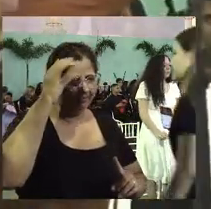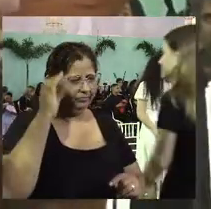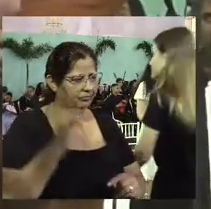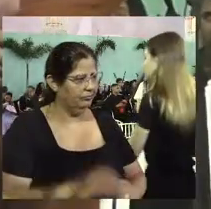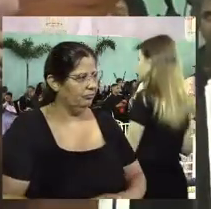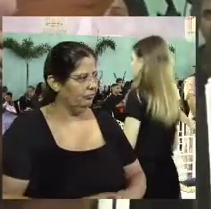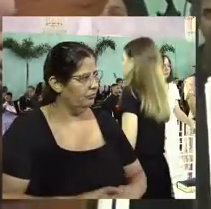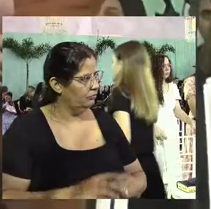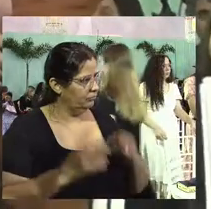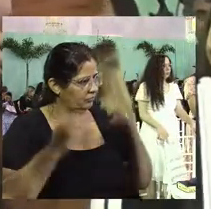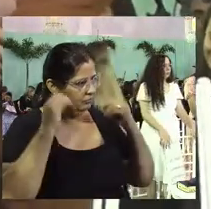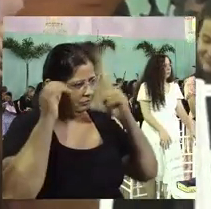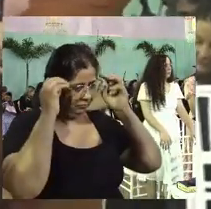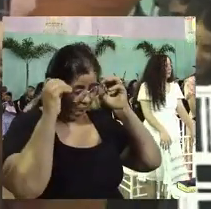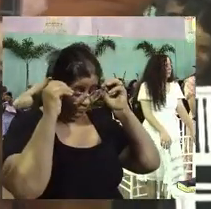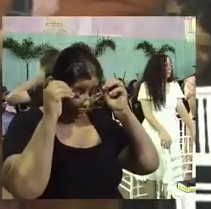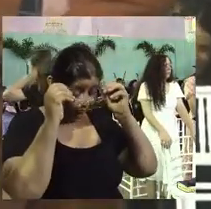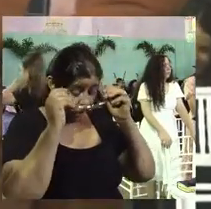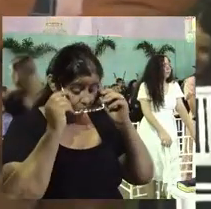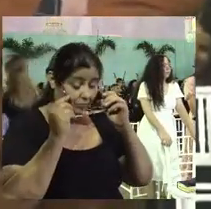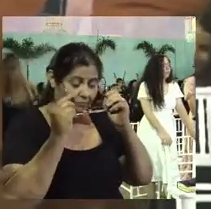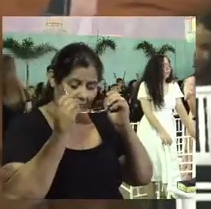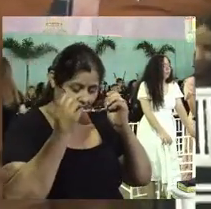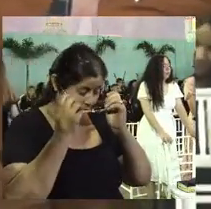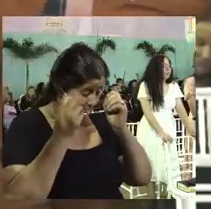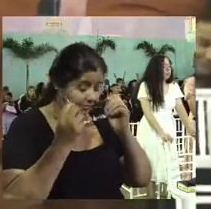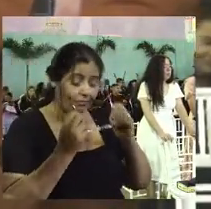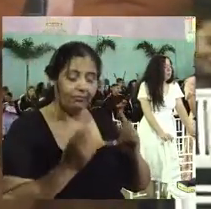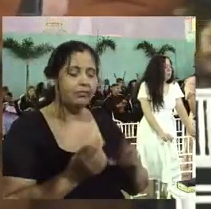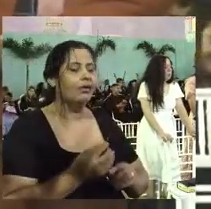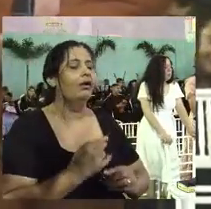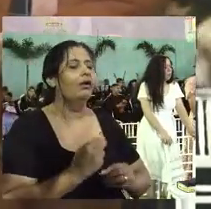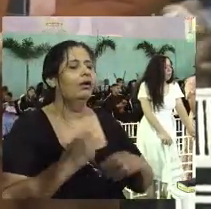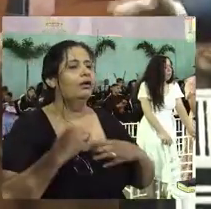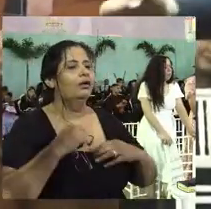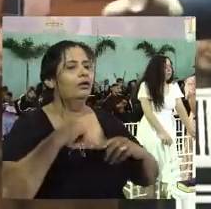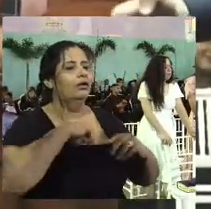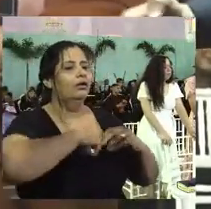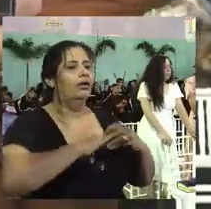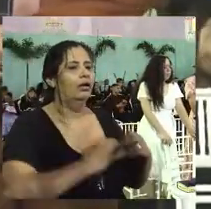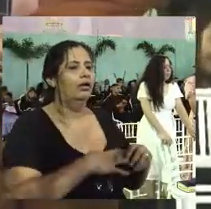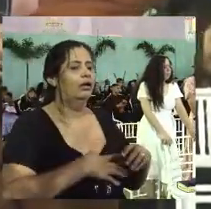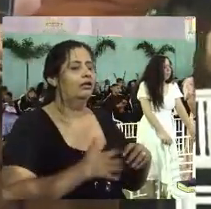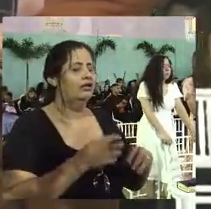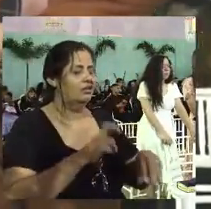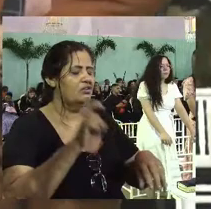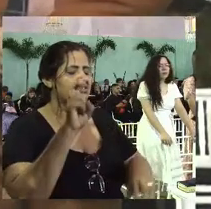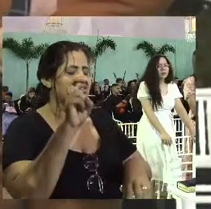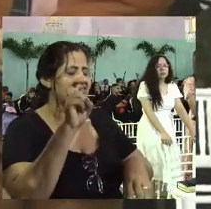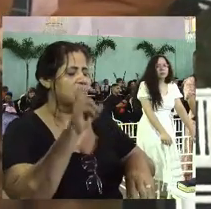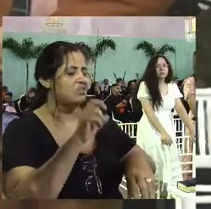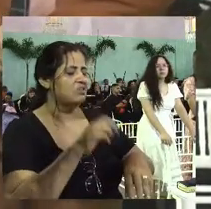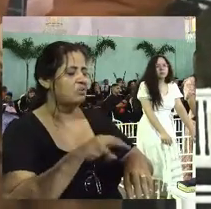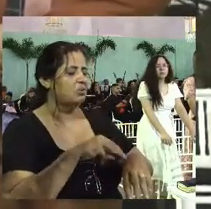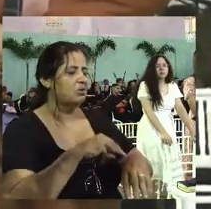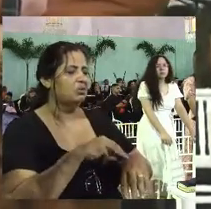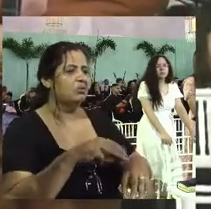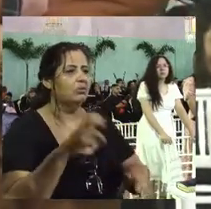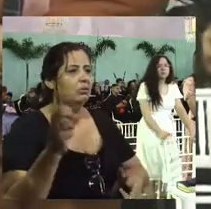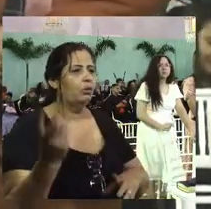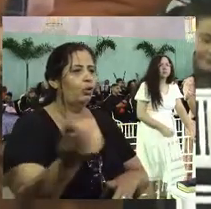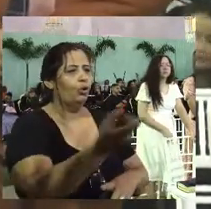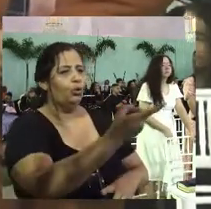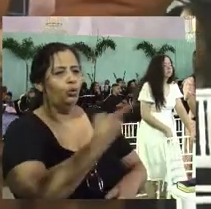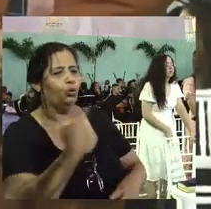a doença eu quero que você Corra para cá que eu tenho apenas cinco minutos para mim orar por você Todos os enfermos